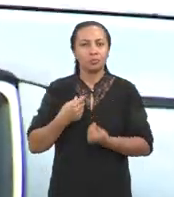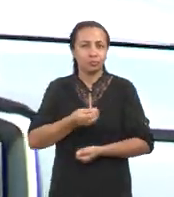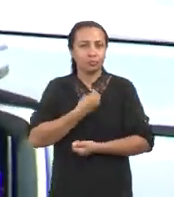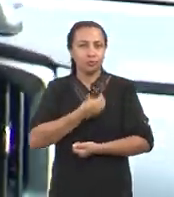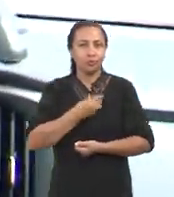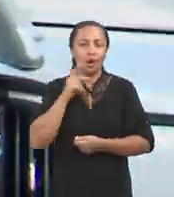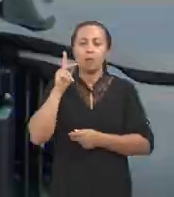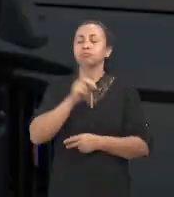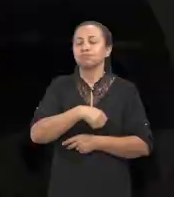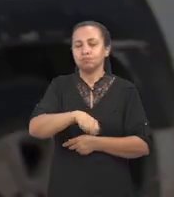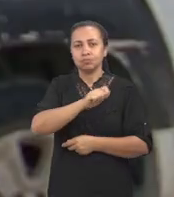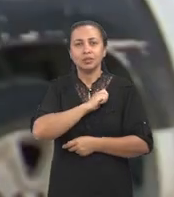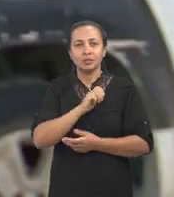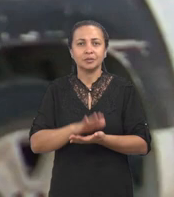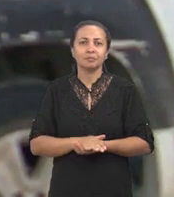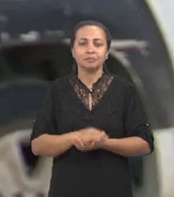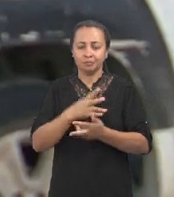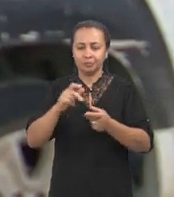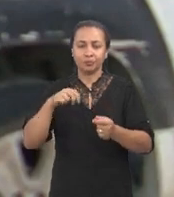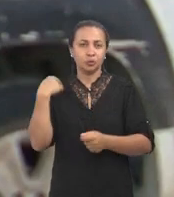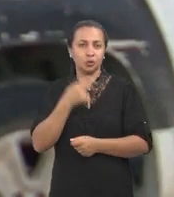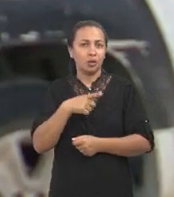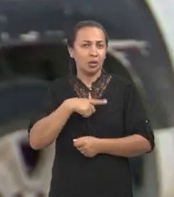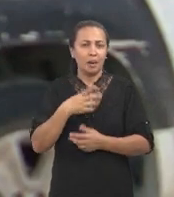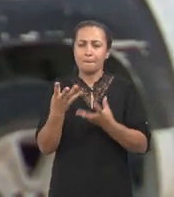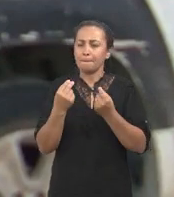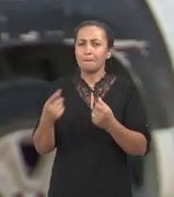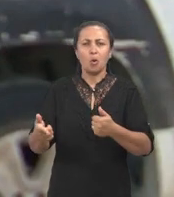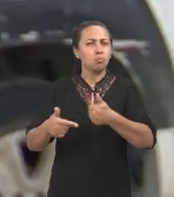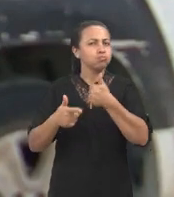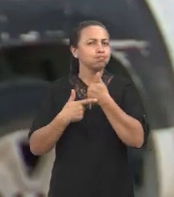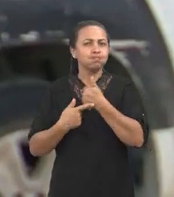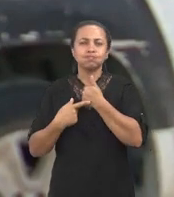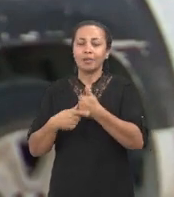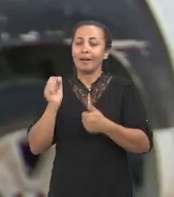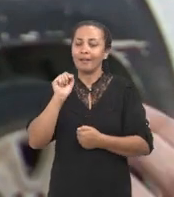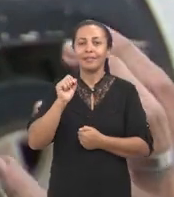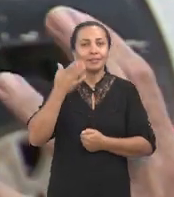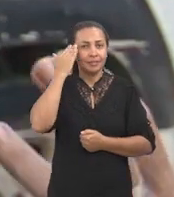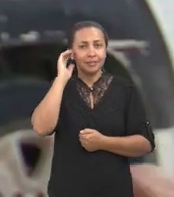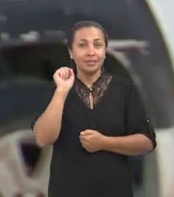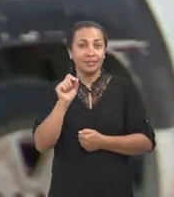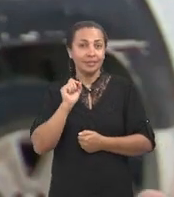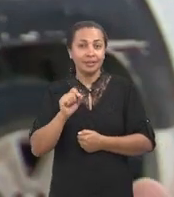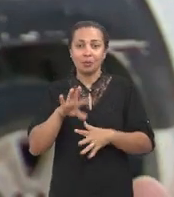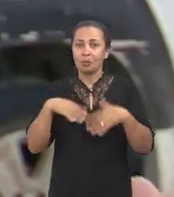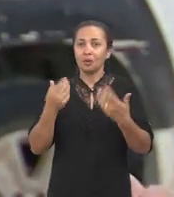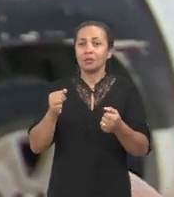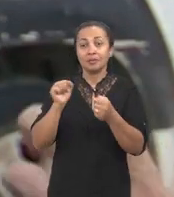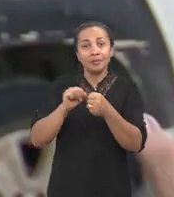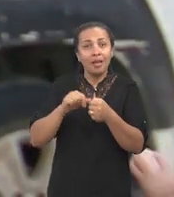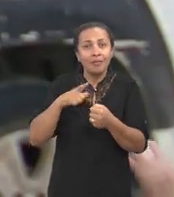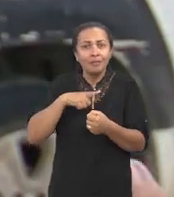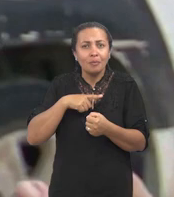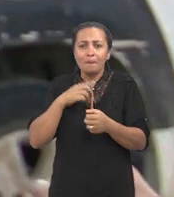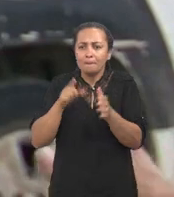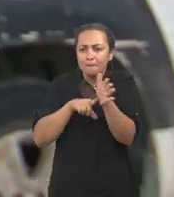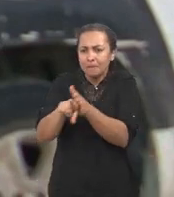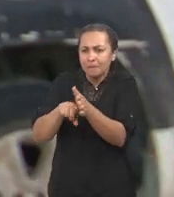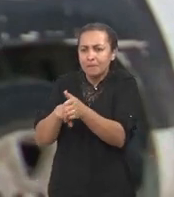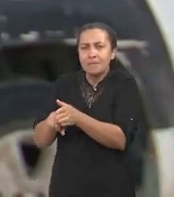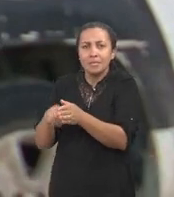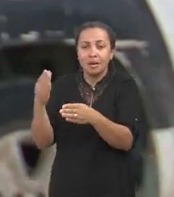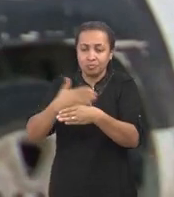de vida dos policiais coisa que a gente tem que bastante positiva é a gente considerar que quando você desenha uma pesquisa e